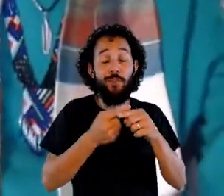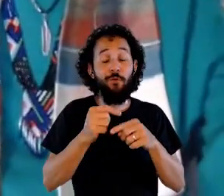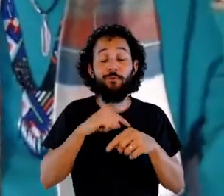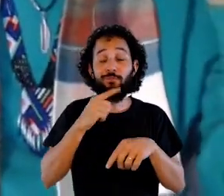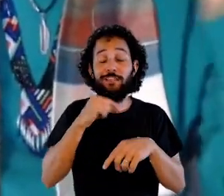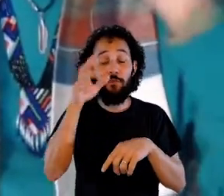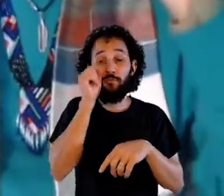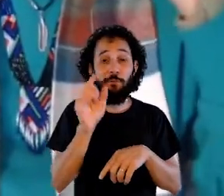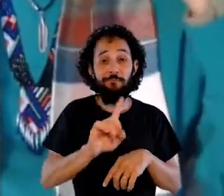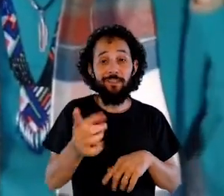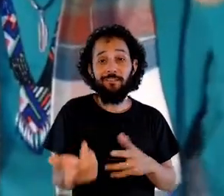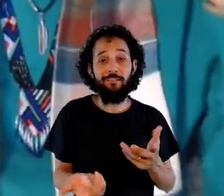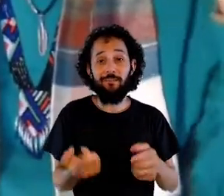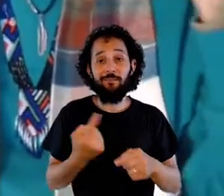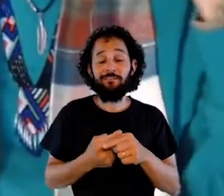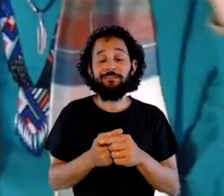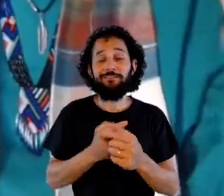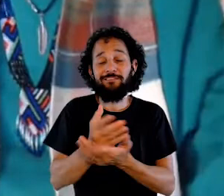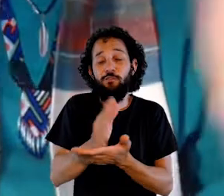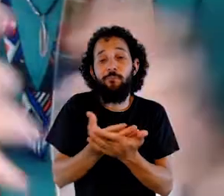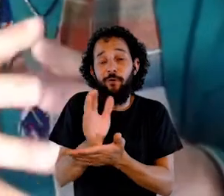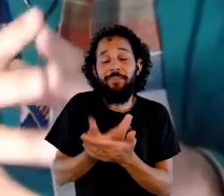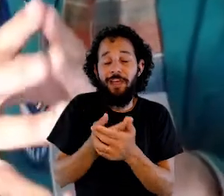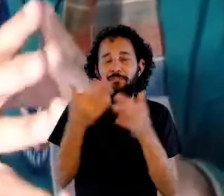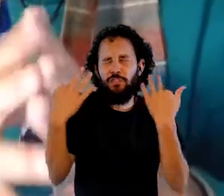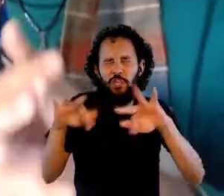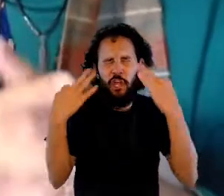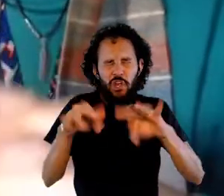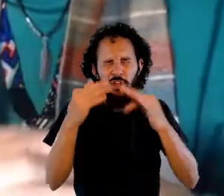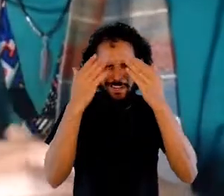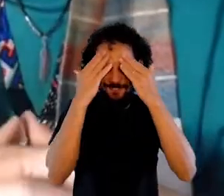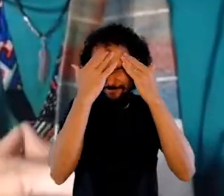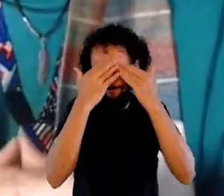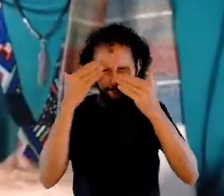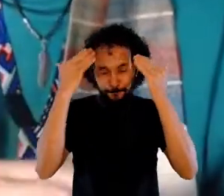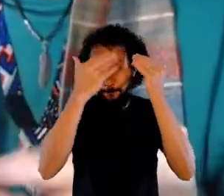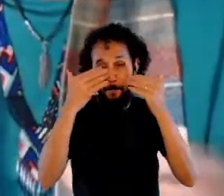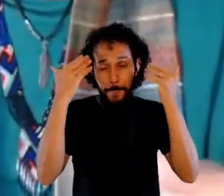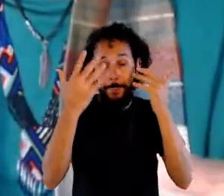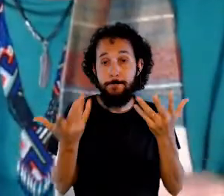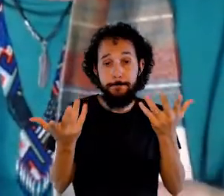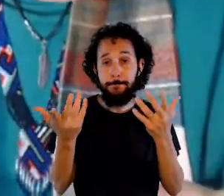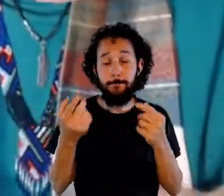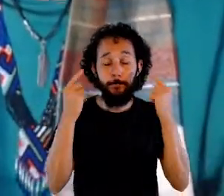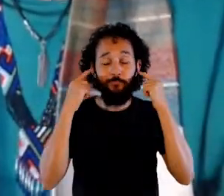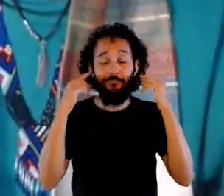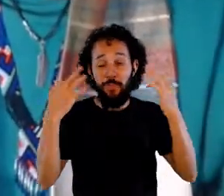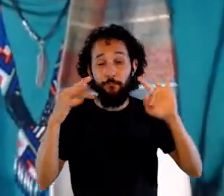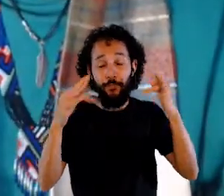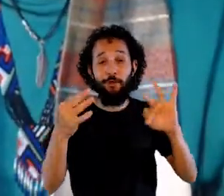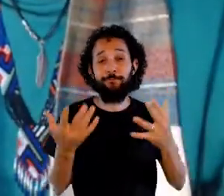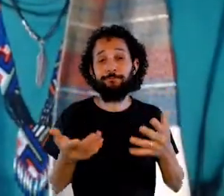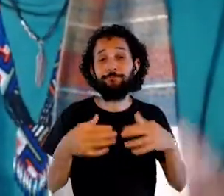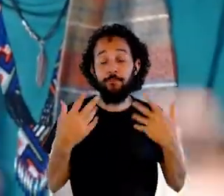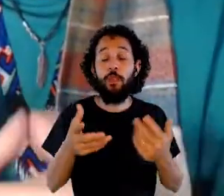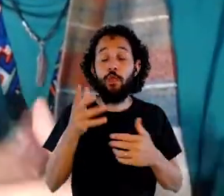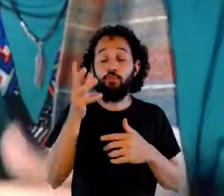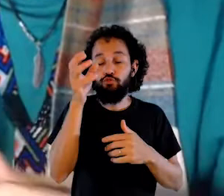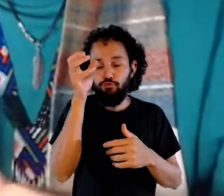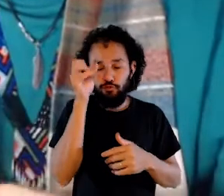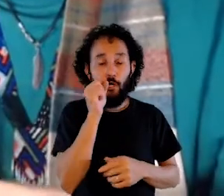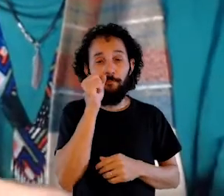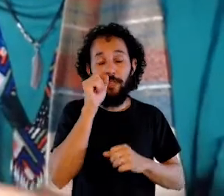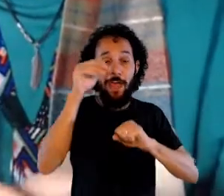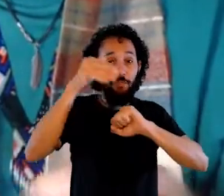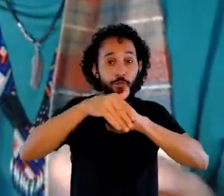por causa da dor, né, que dava todo na cabeça, no ouvido. Daí eu consegui dormir aquela noite, dormi, e